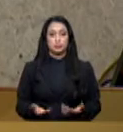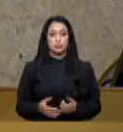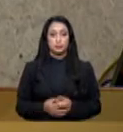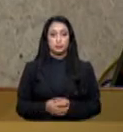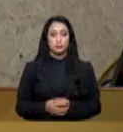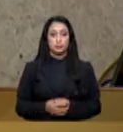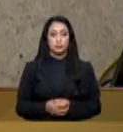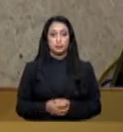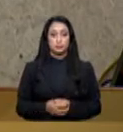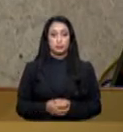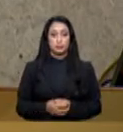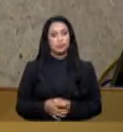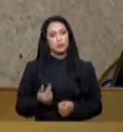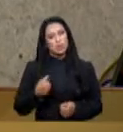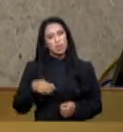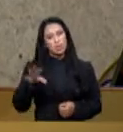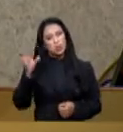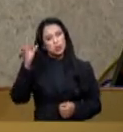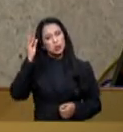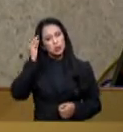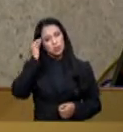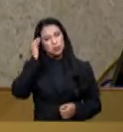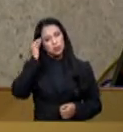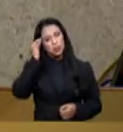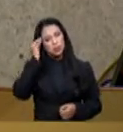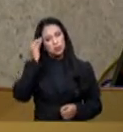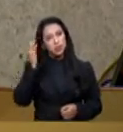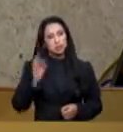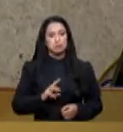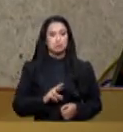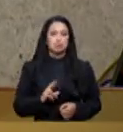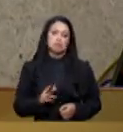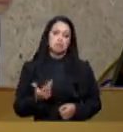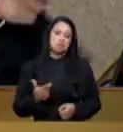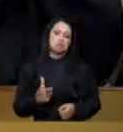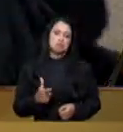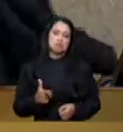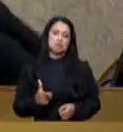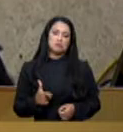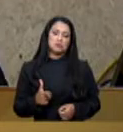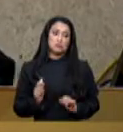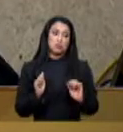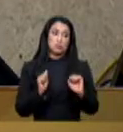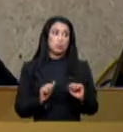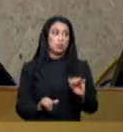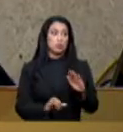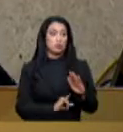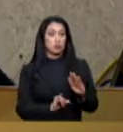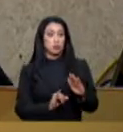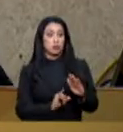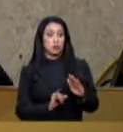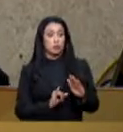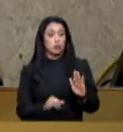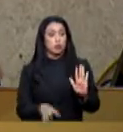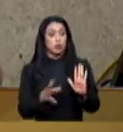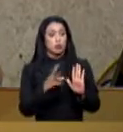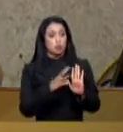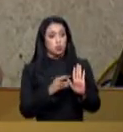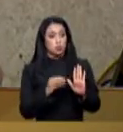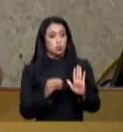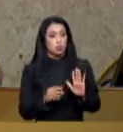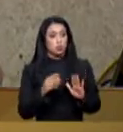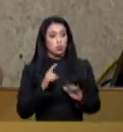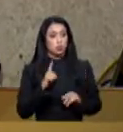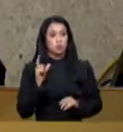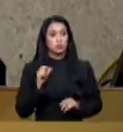muito embora eu entenda que nós não temos essa capacidade institucional e que o modelo ele